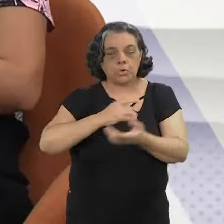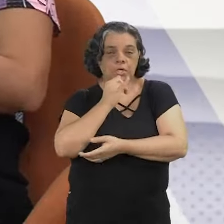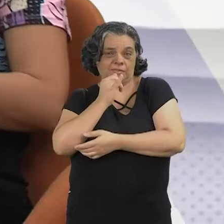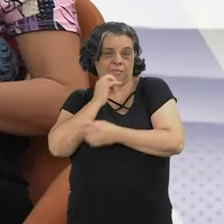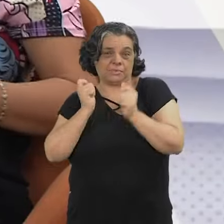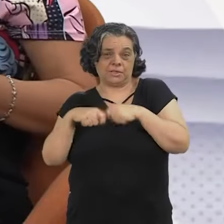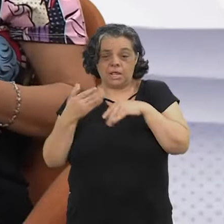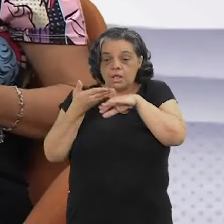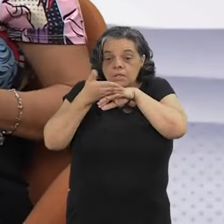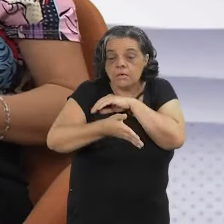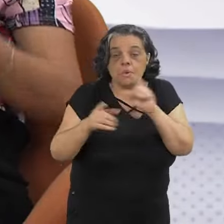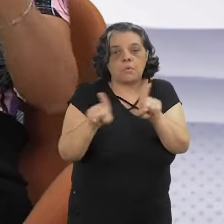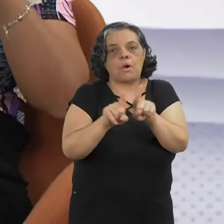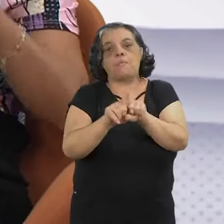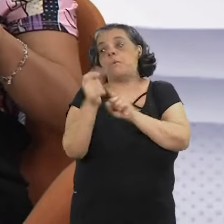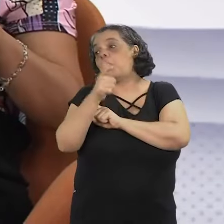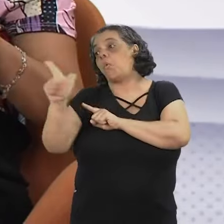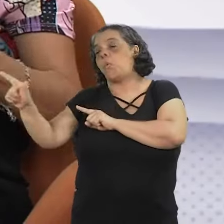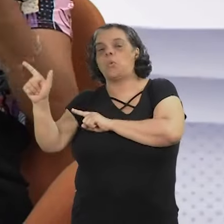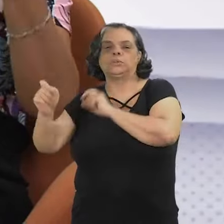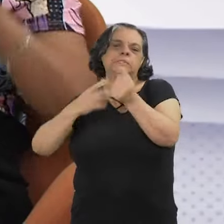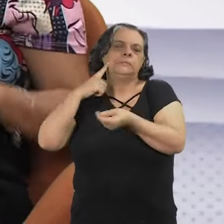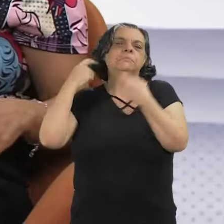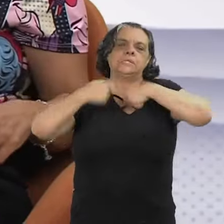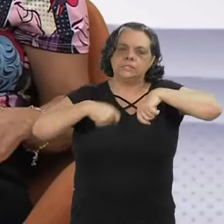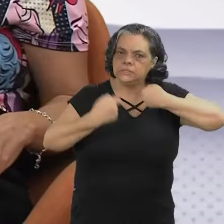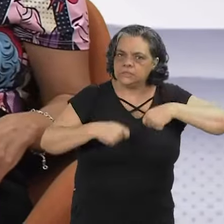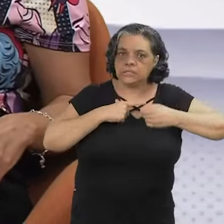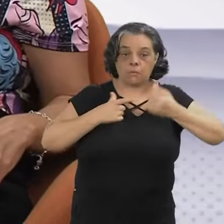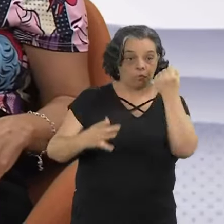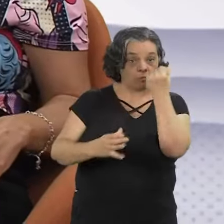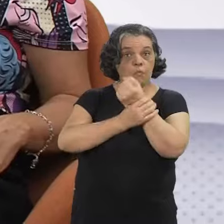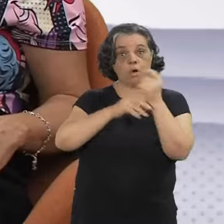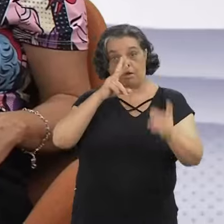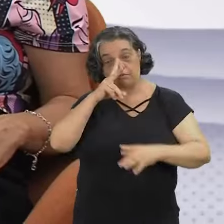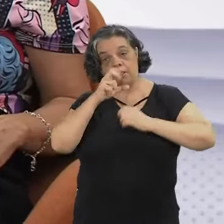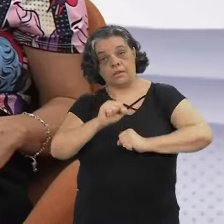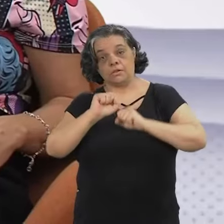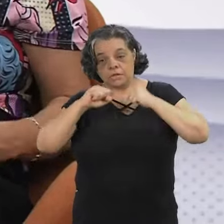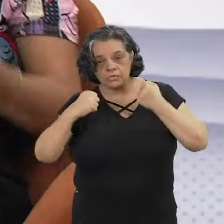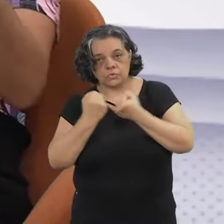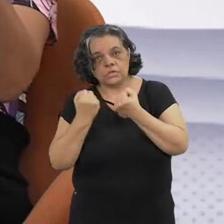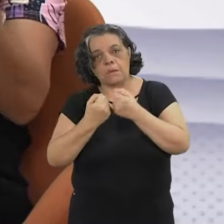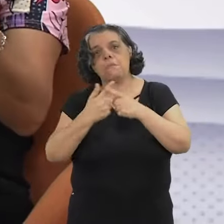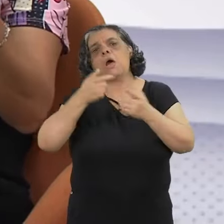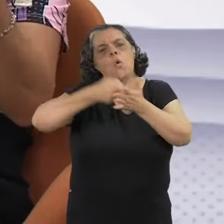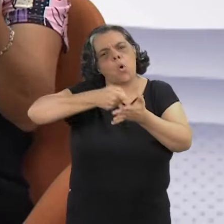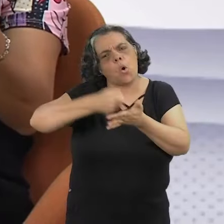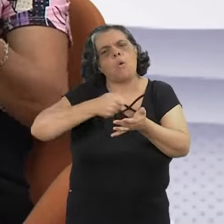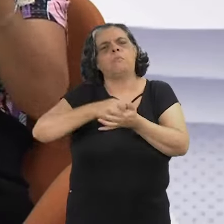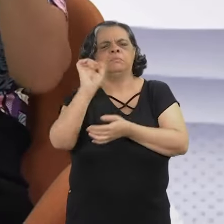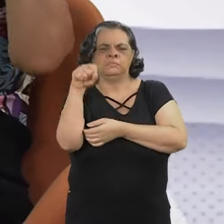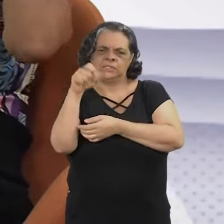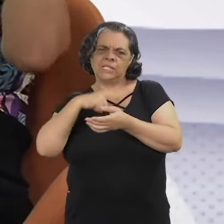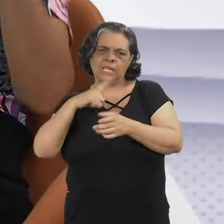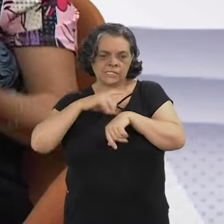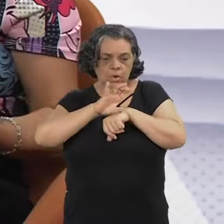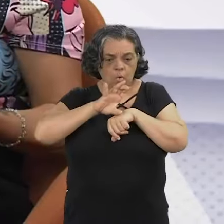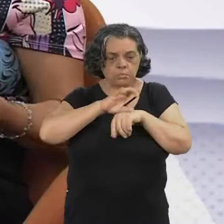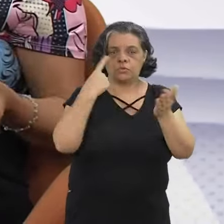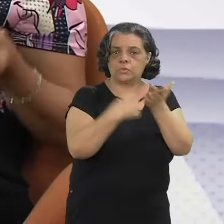ter iniciativas como essas Mas por outro lado A Gente Tem que fortalecer as iniciativas sociais mas cobrar sim que a